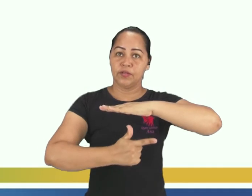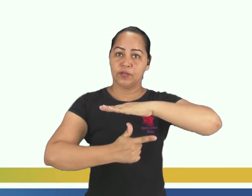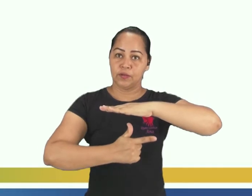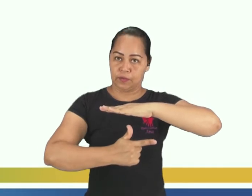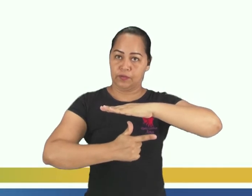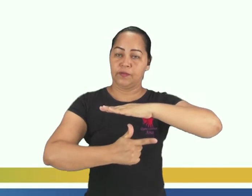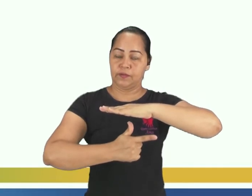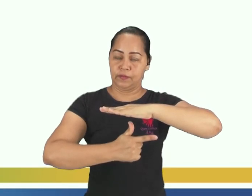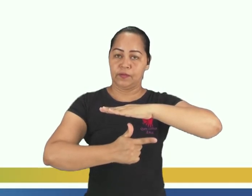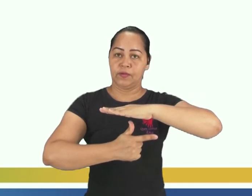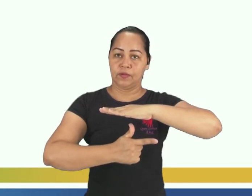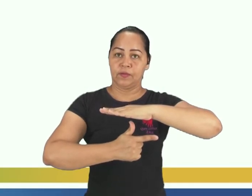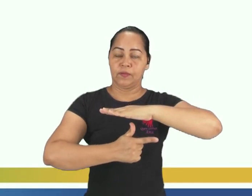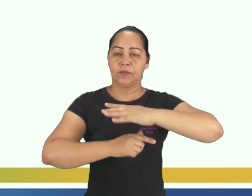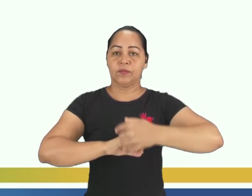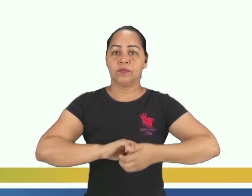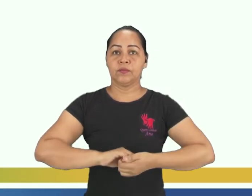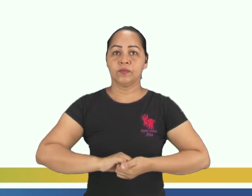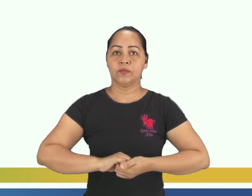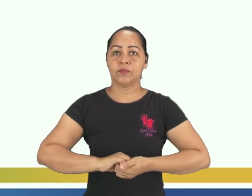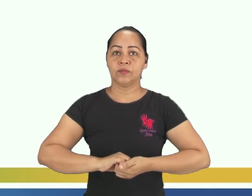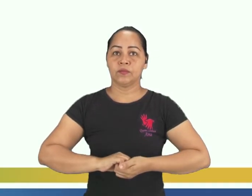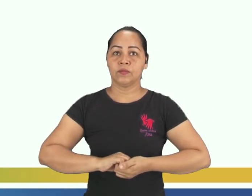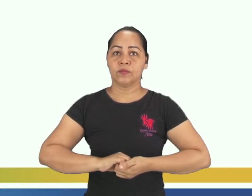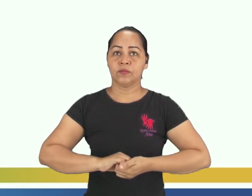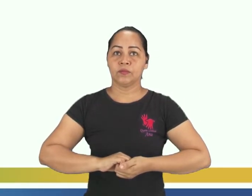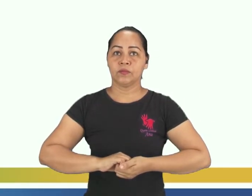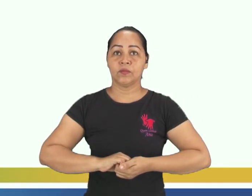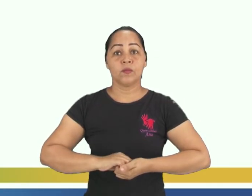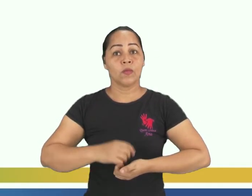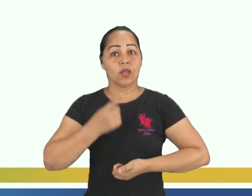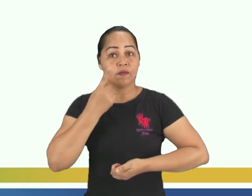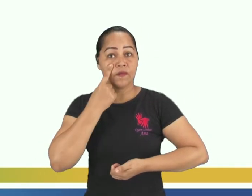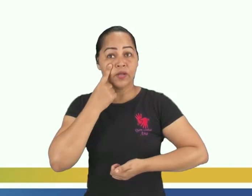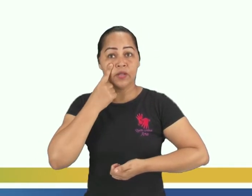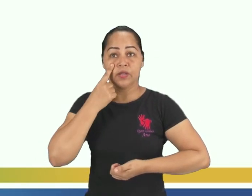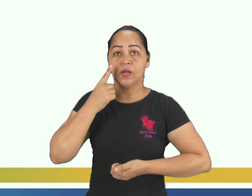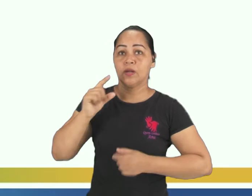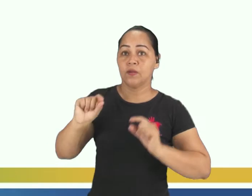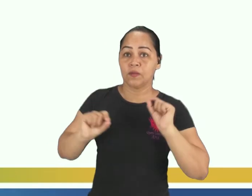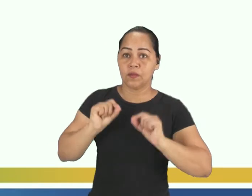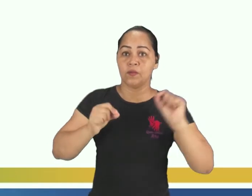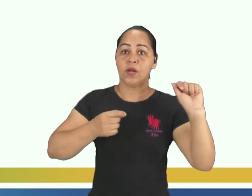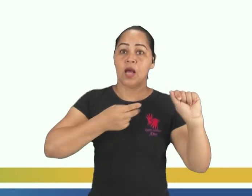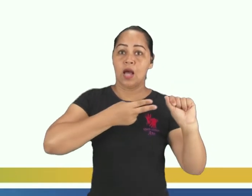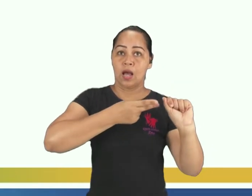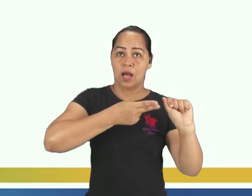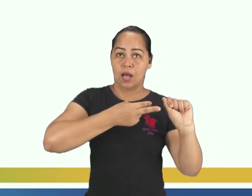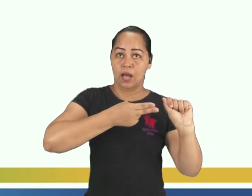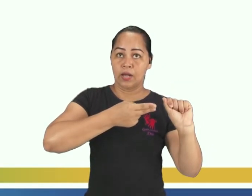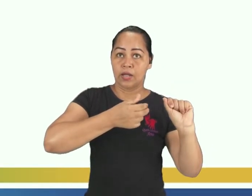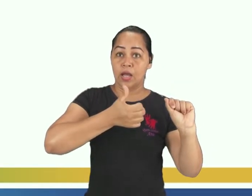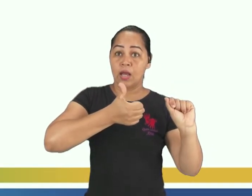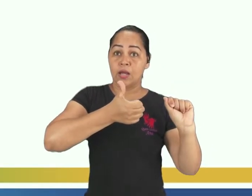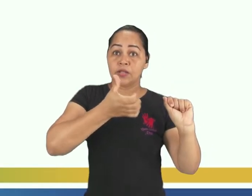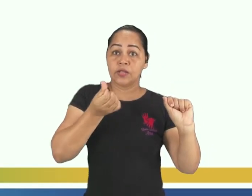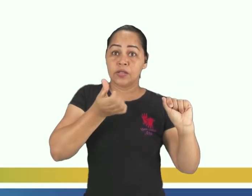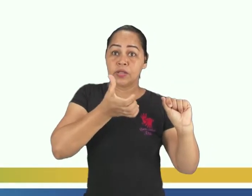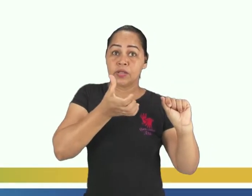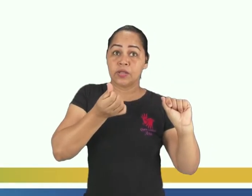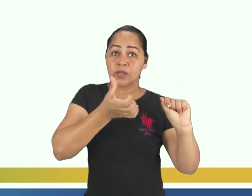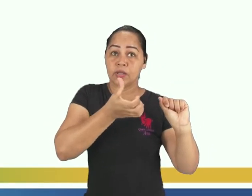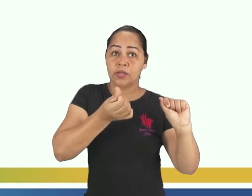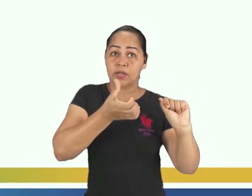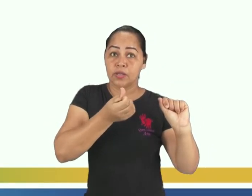vezes altura dividido para 2. Observe então que a nossa área será dada por... Observe que a medida da base aparece